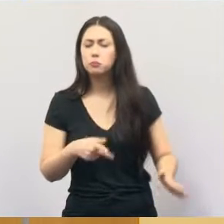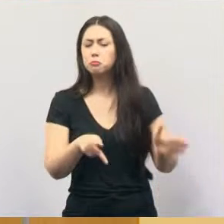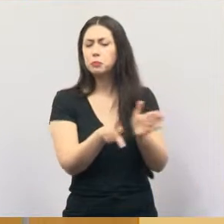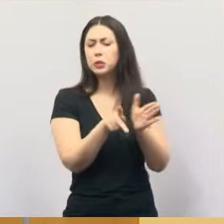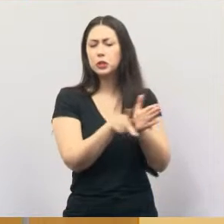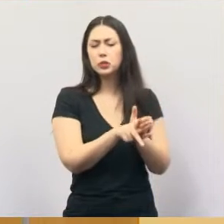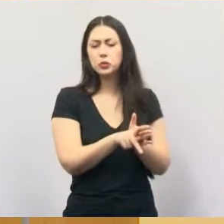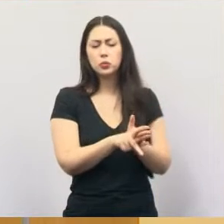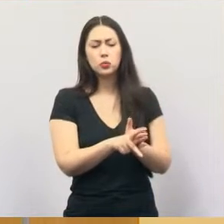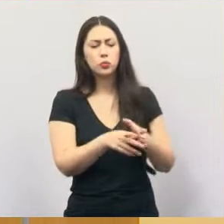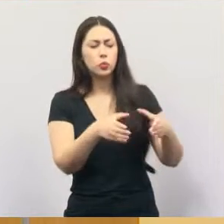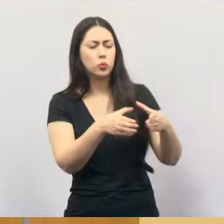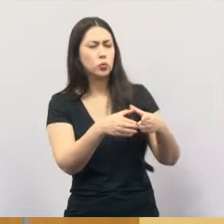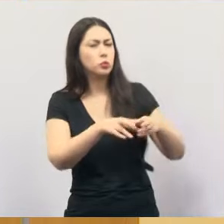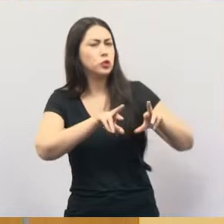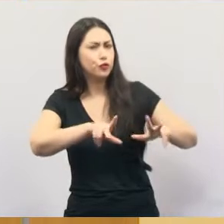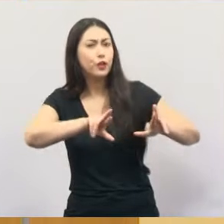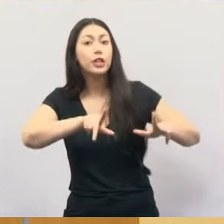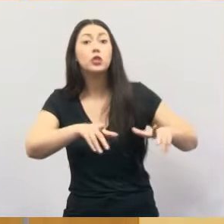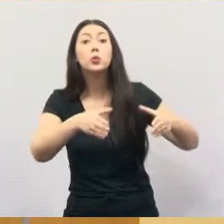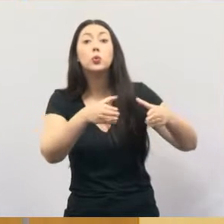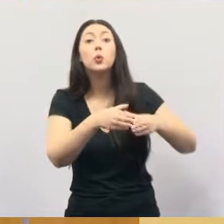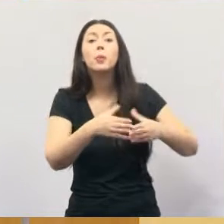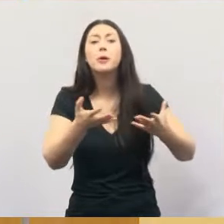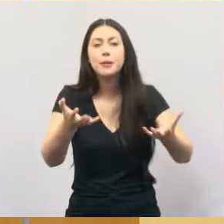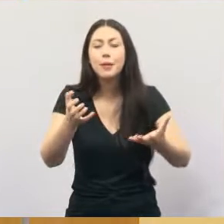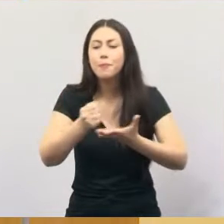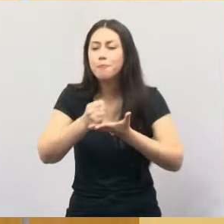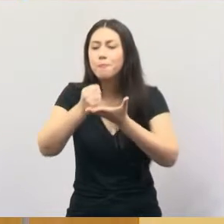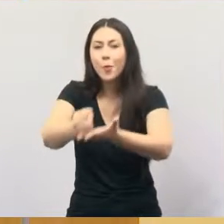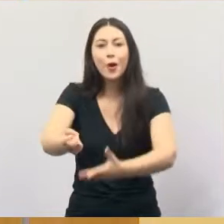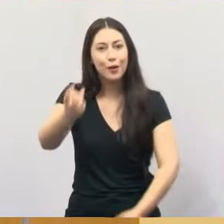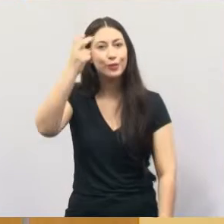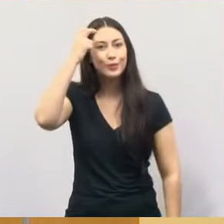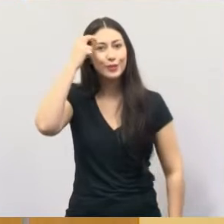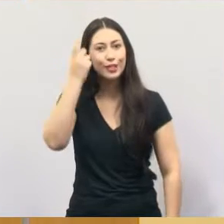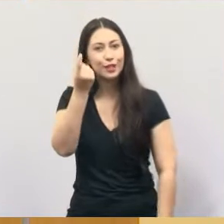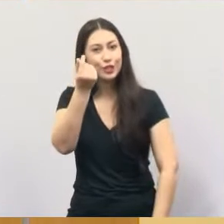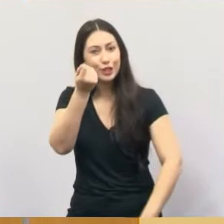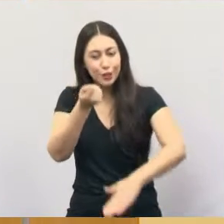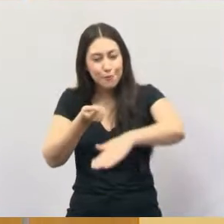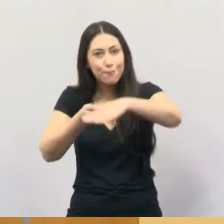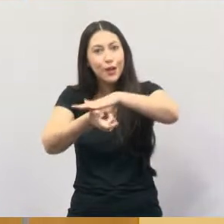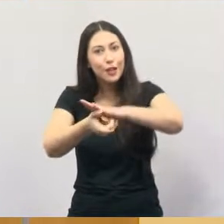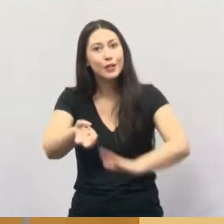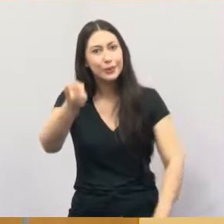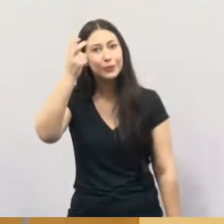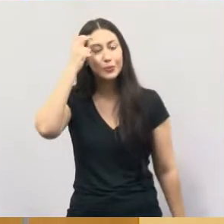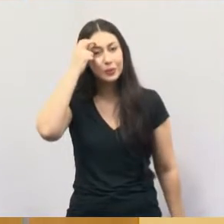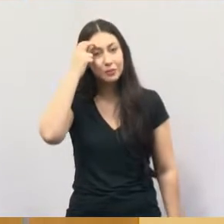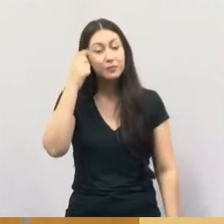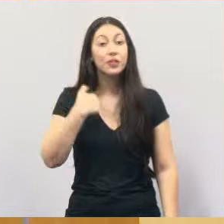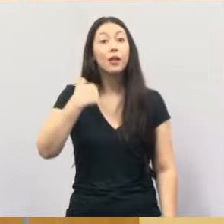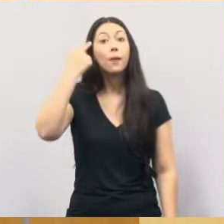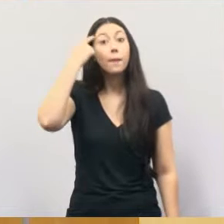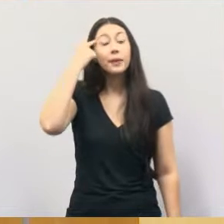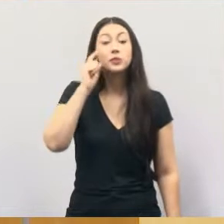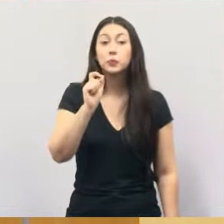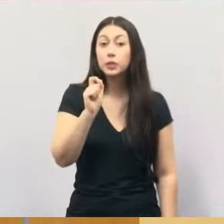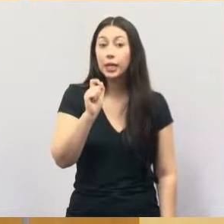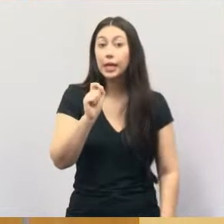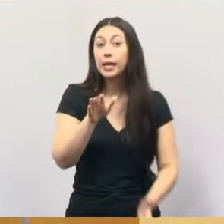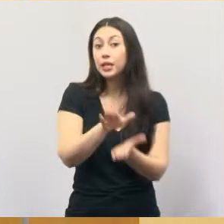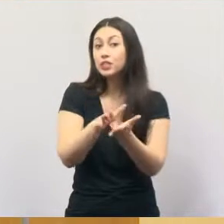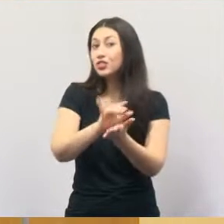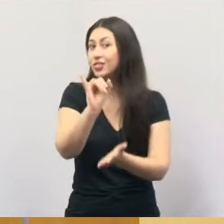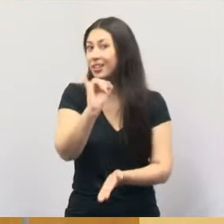filio àquelas que querem preservar a cultura e querem investir na cultura. E aí eu penso que Jacareí tem um orçamento